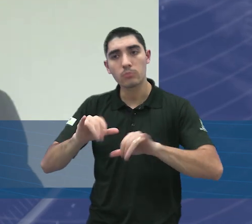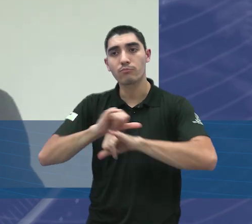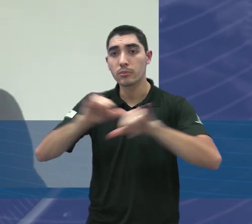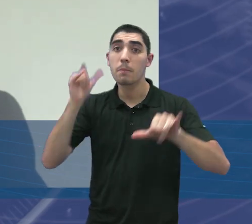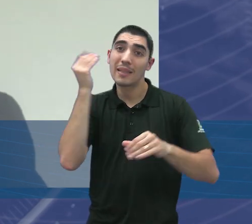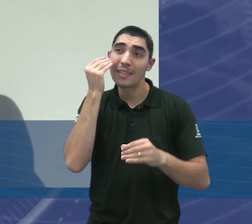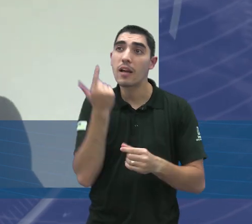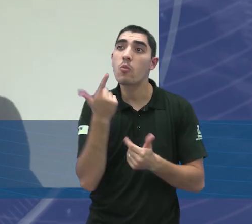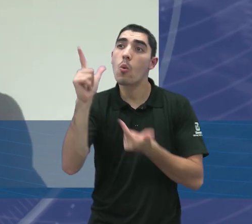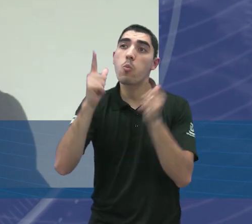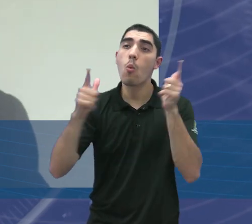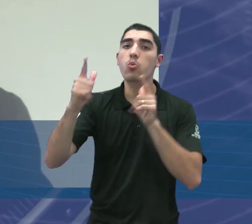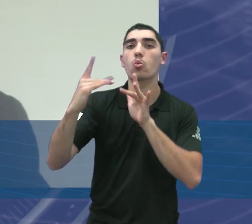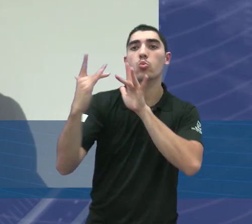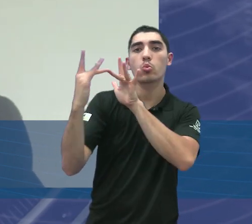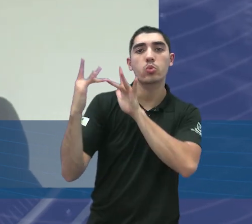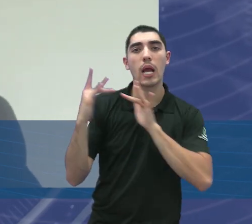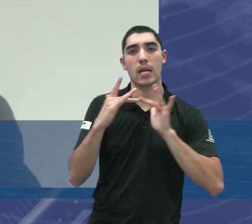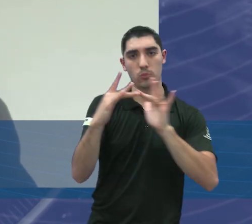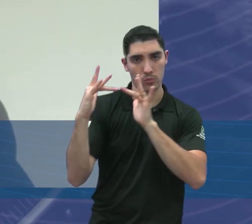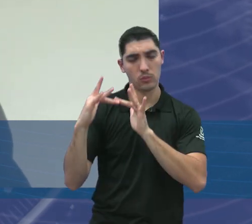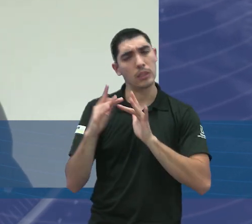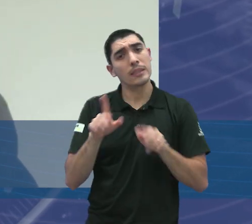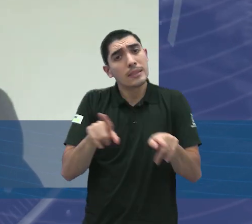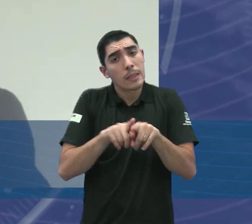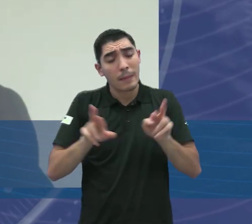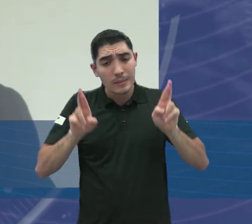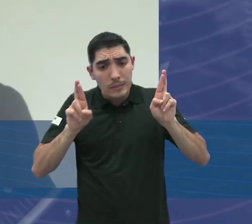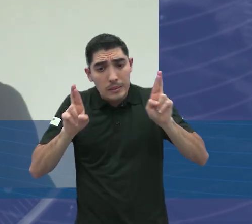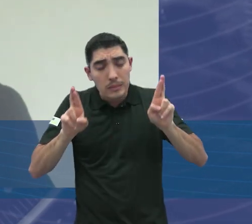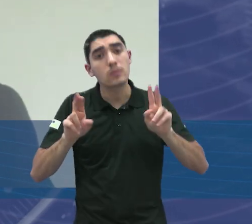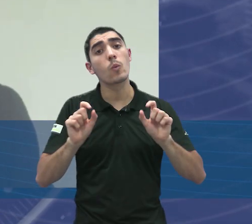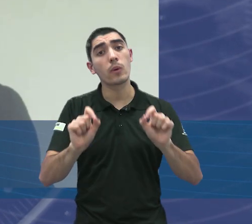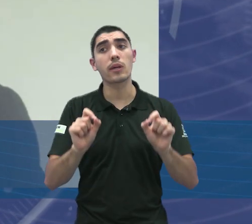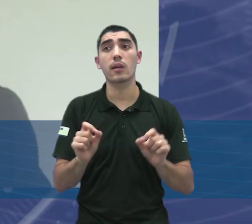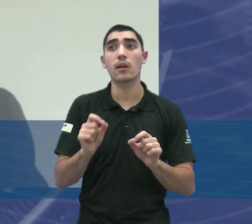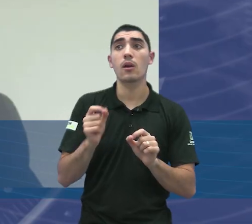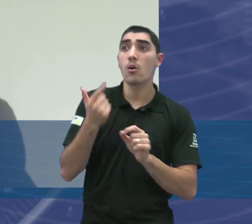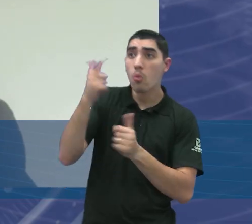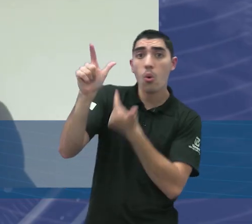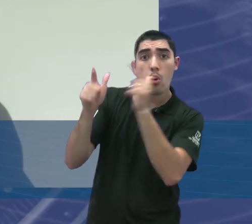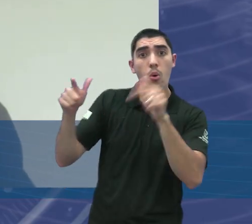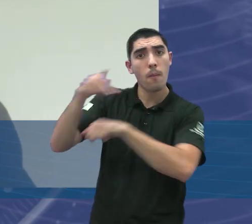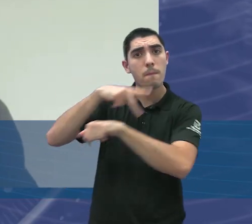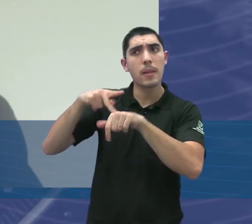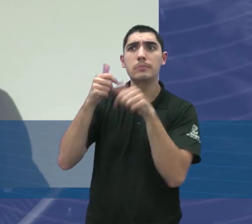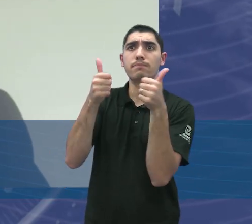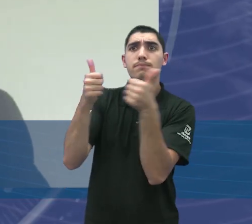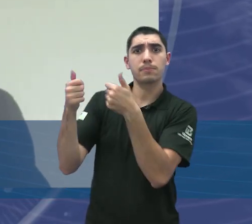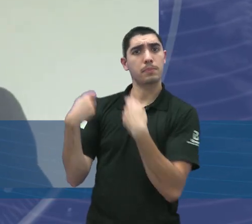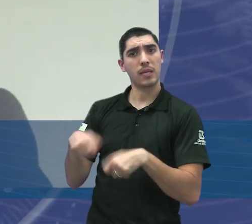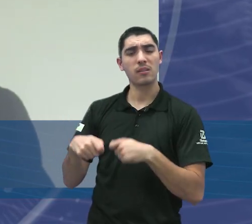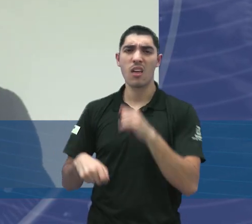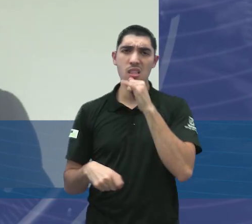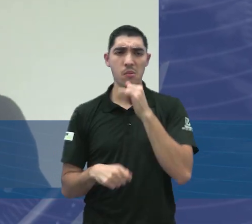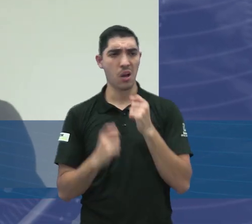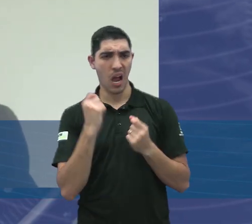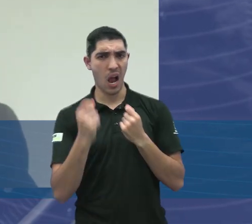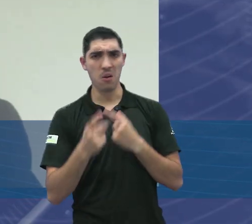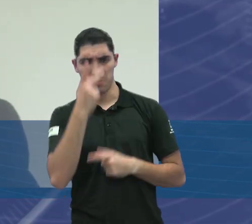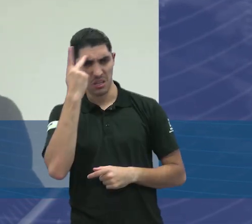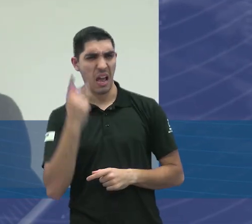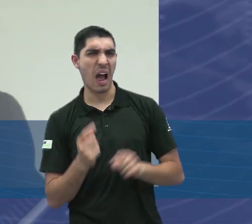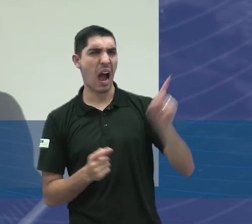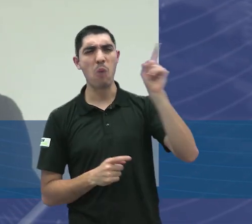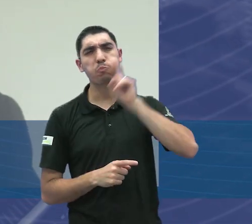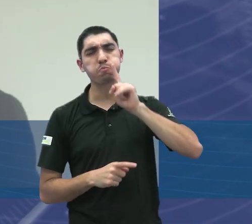E torcer, né? Que a gente tem que torcer que os outros países estejam bem. Tem gente que fala assim, eu não gosto dos Estados Unidos, eu torço